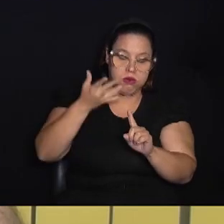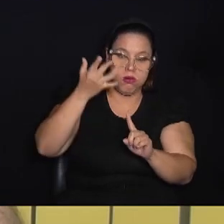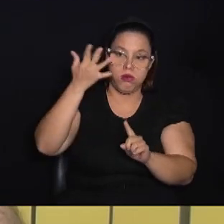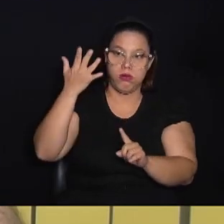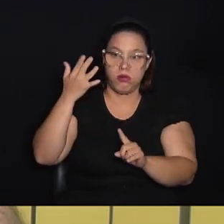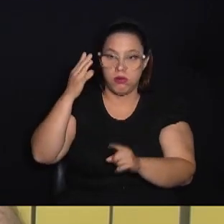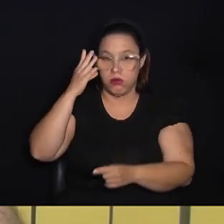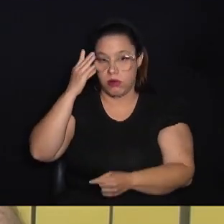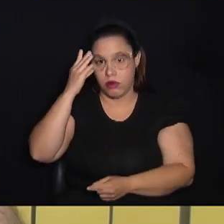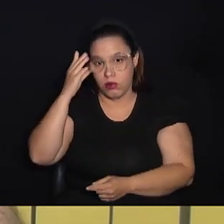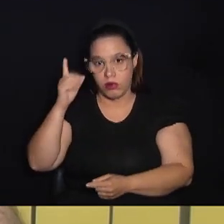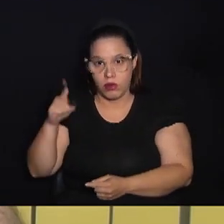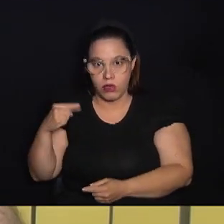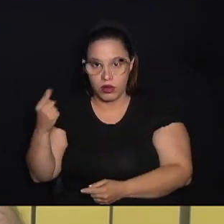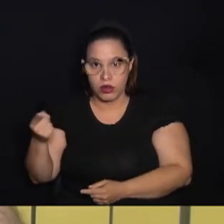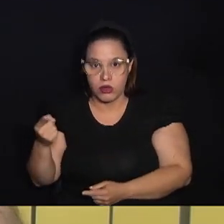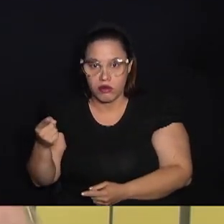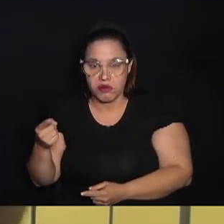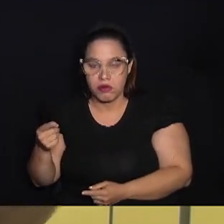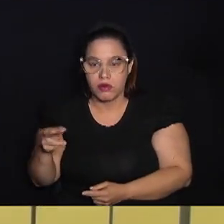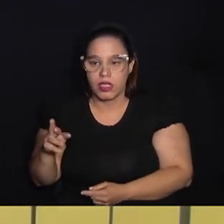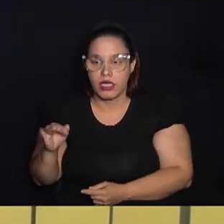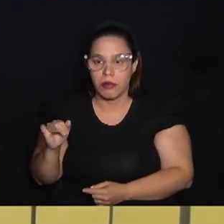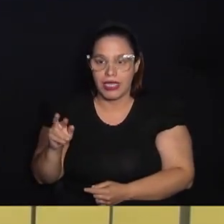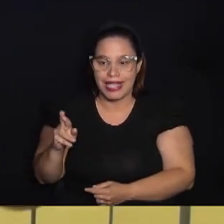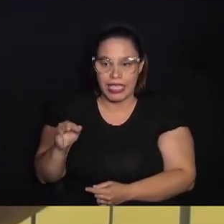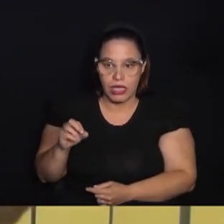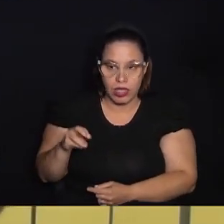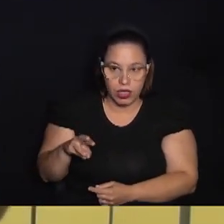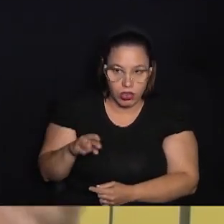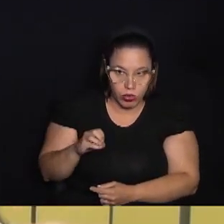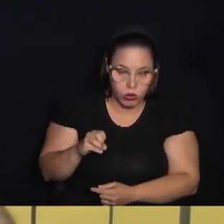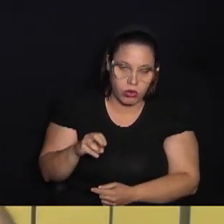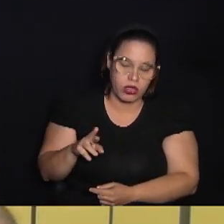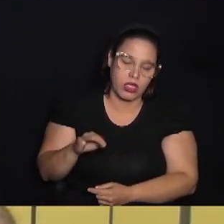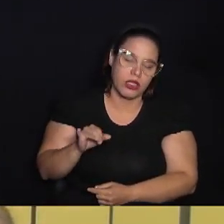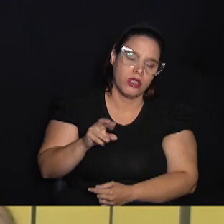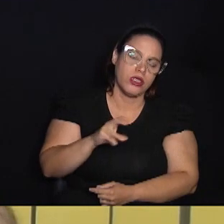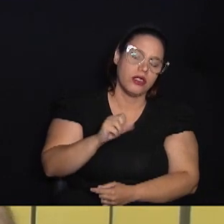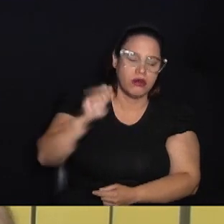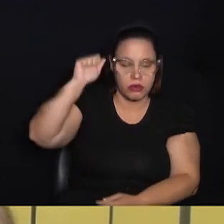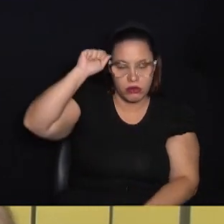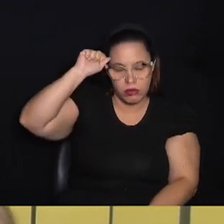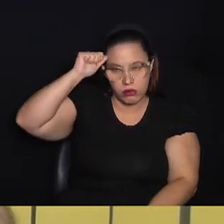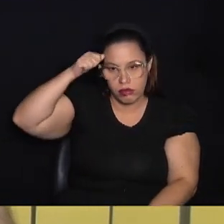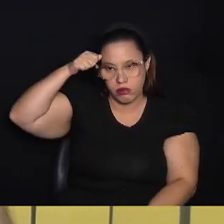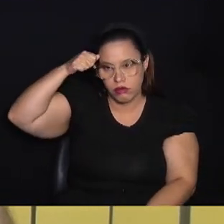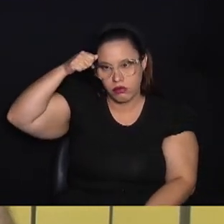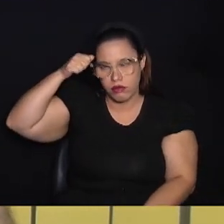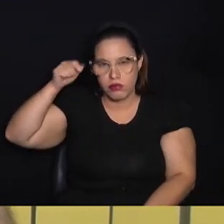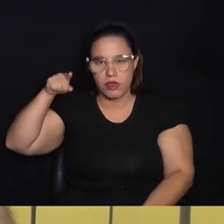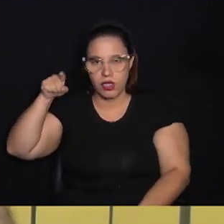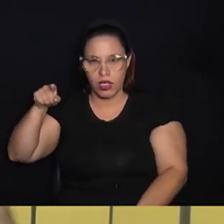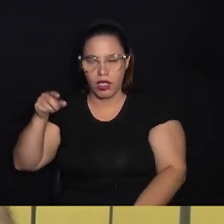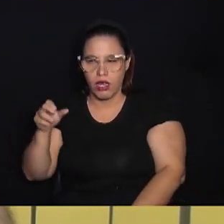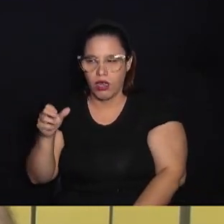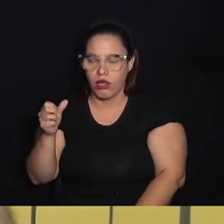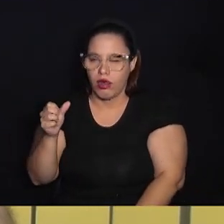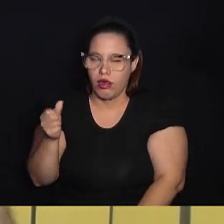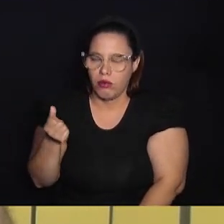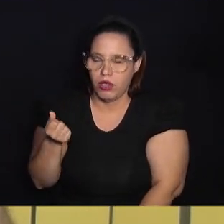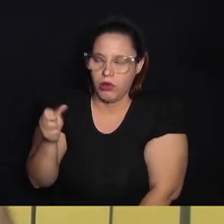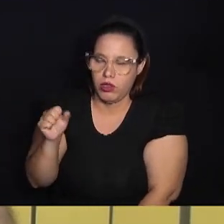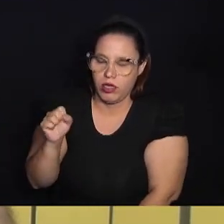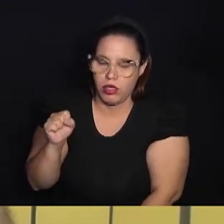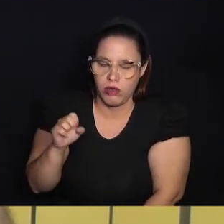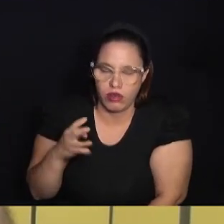levada pro cemitério dos cativos que era uma região de convívio da comunidade Negra e foi fo e lá em 1848 e